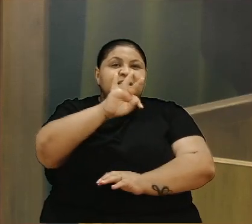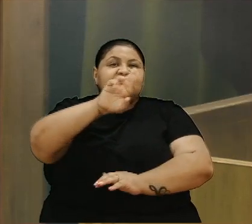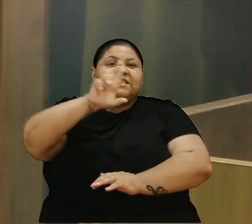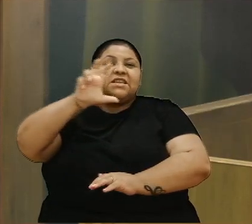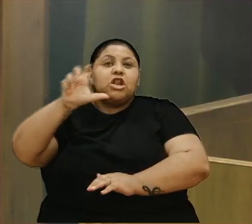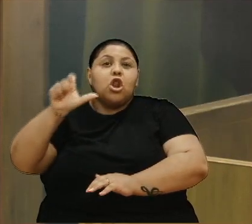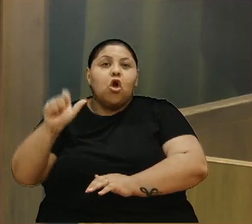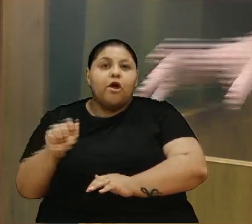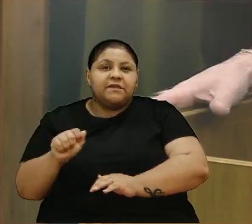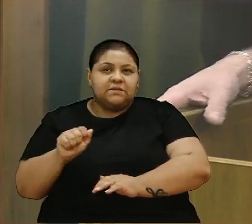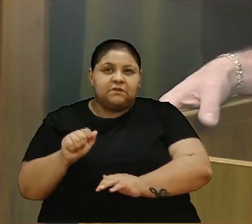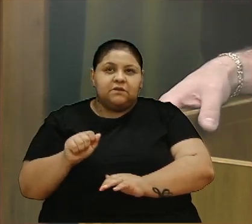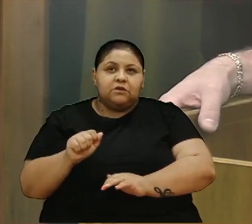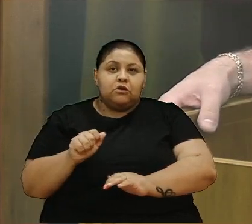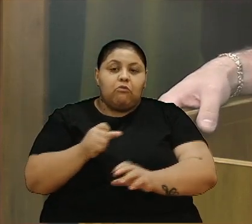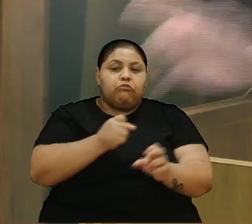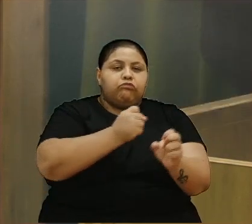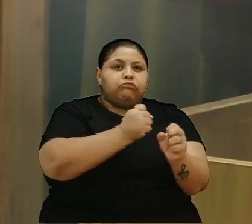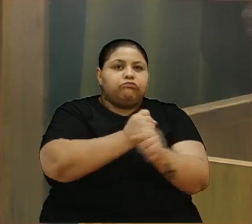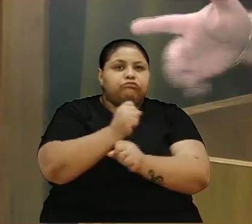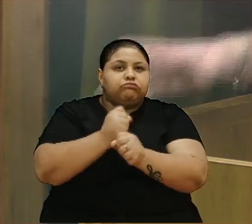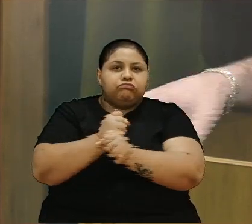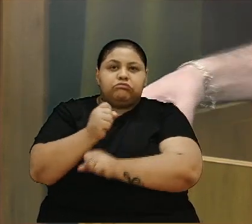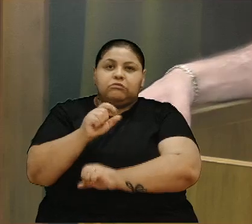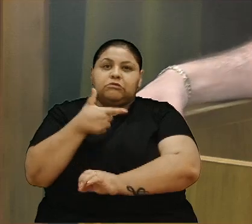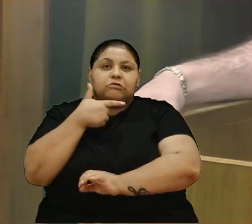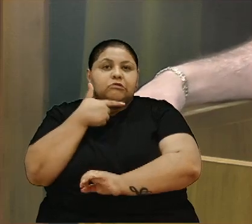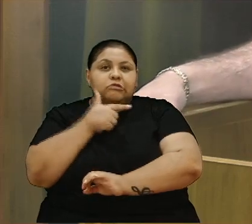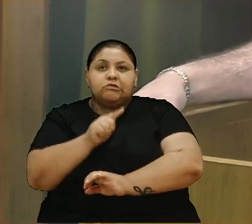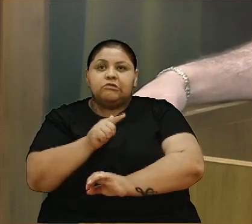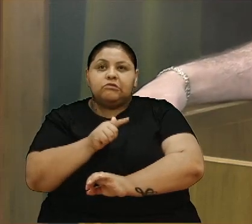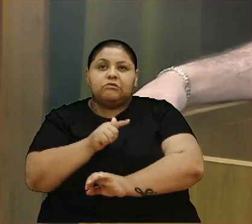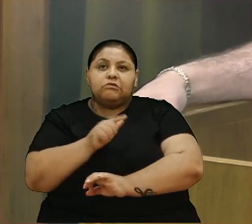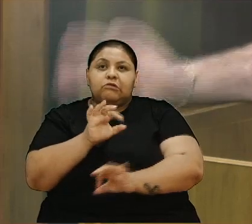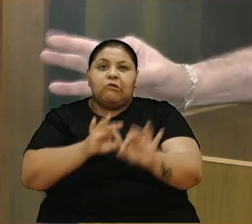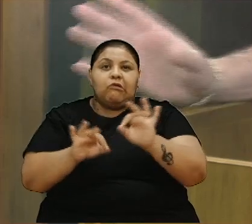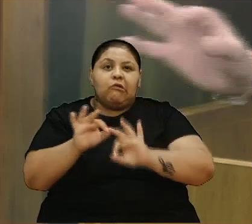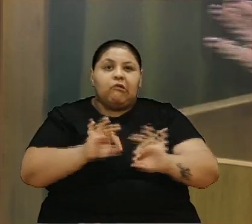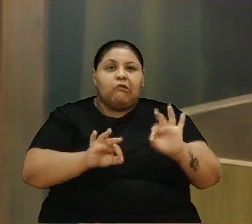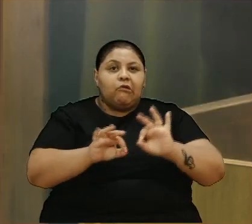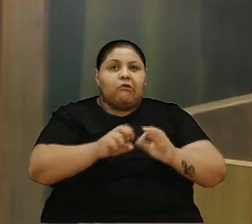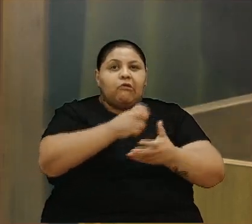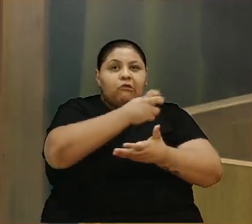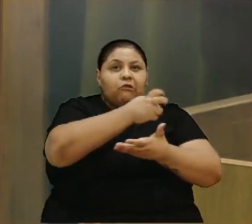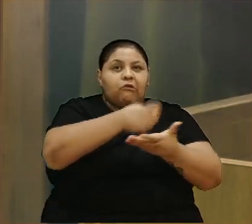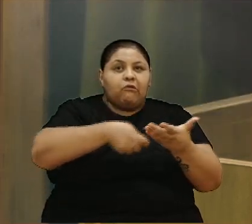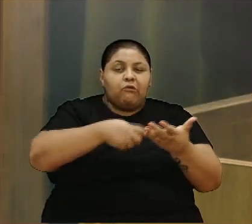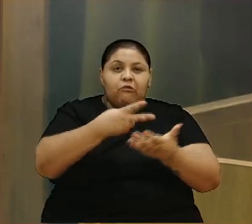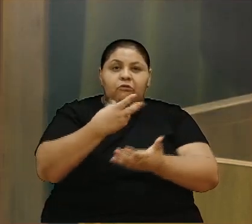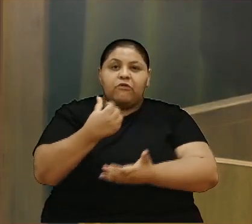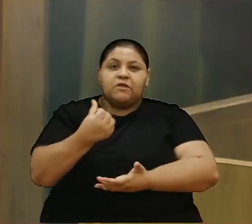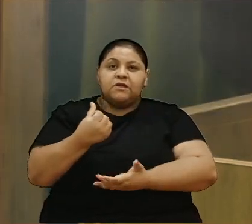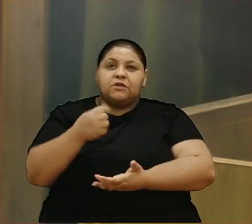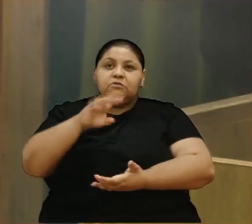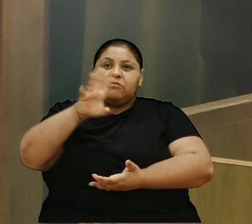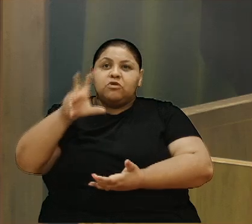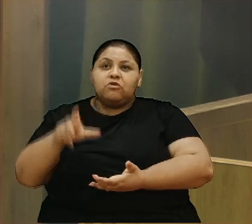trilhões por ano, e não consegue equacionar um ajuste fiscal de 26 bilhões para fazer a isenção.